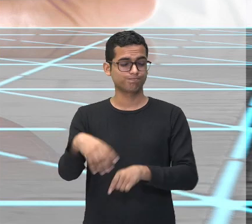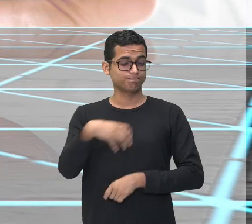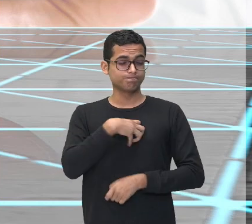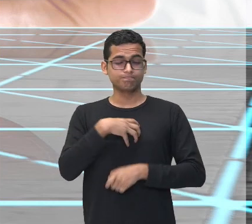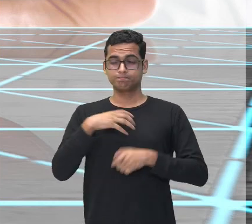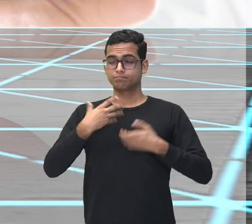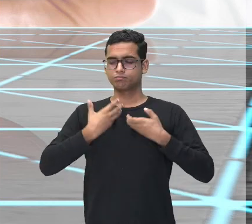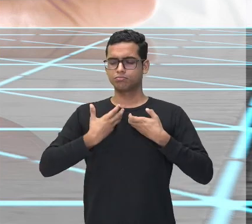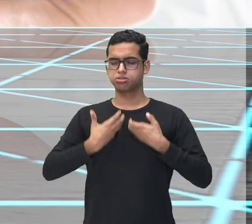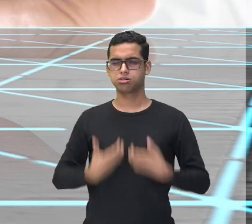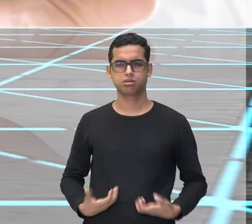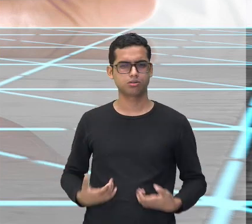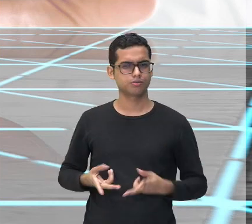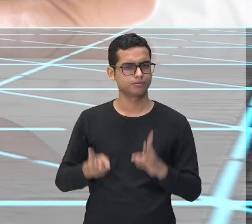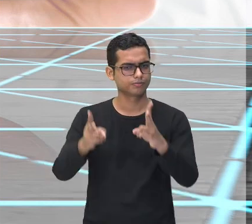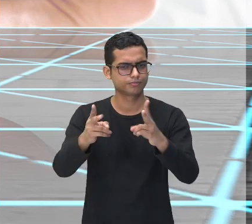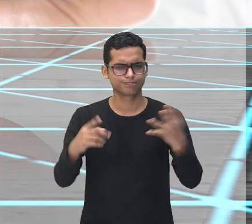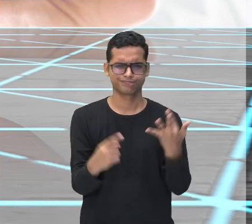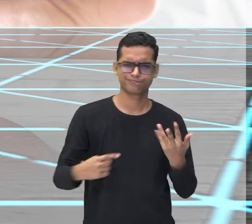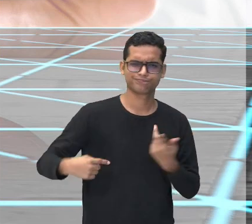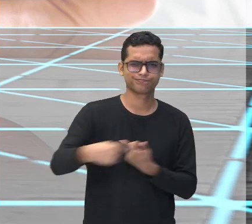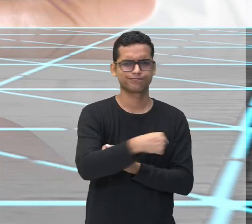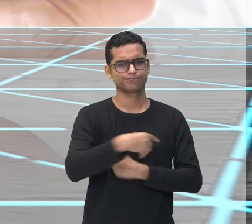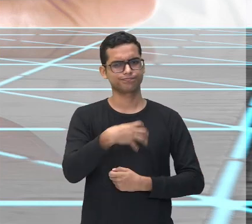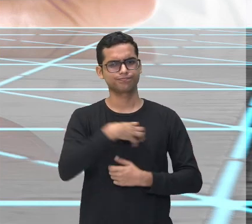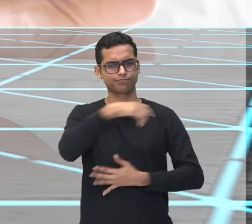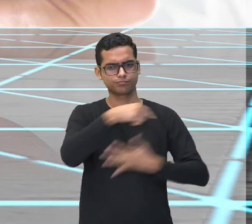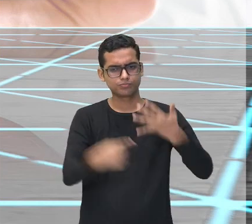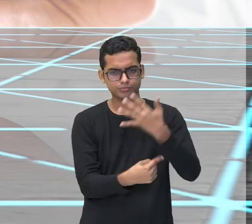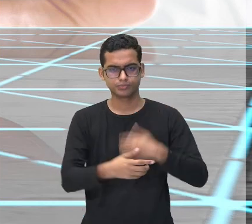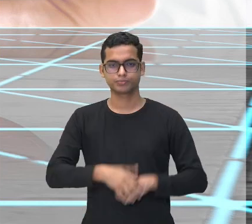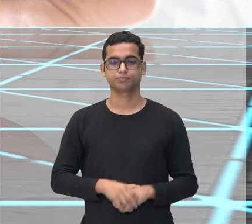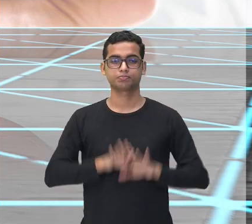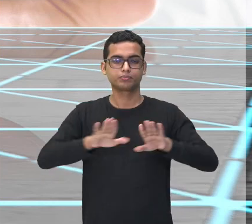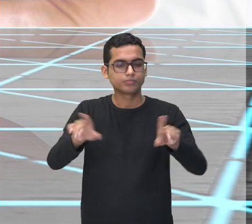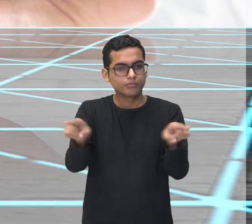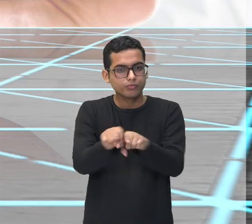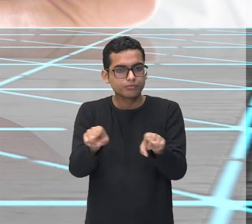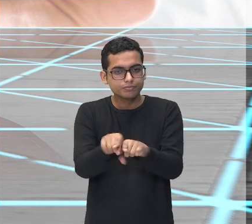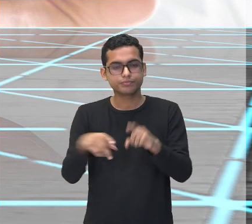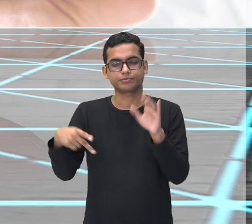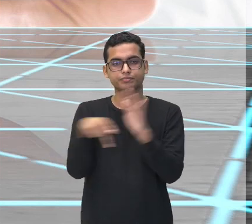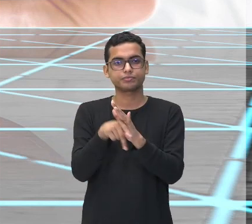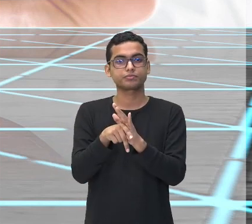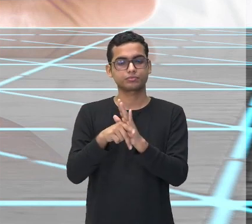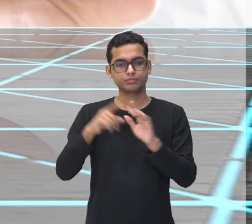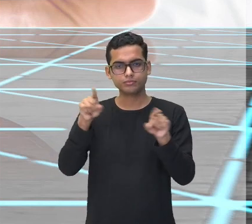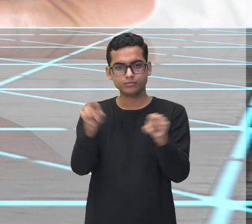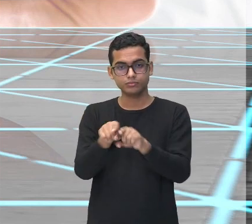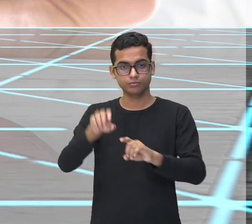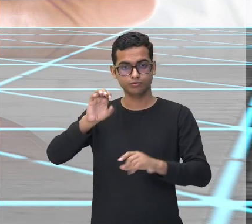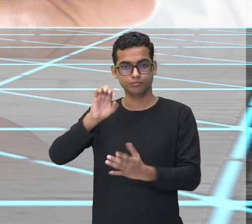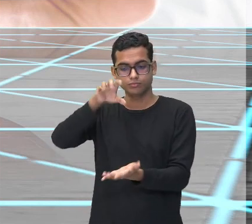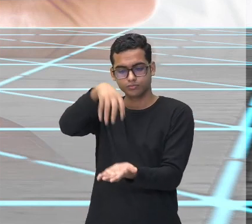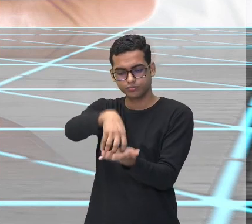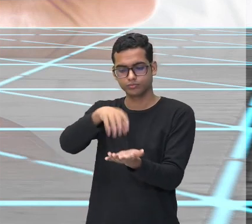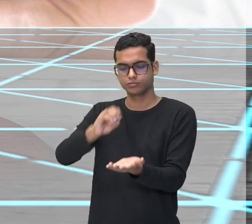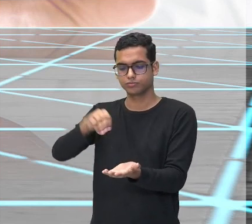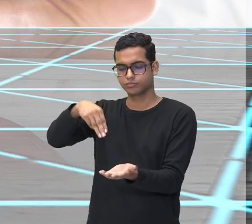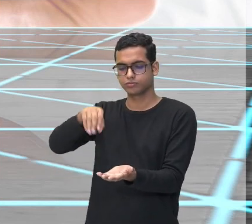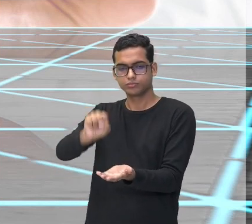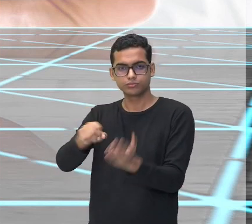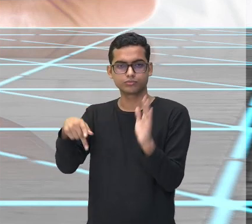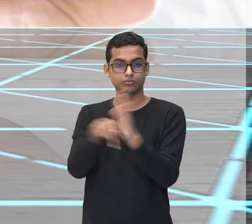ao sedentarismo, né, a Organização Mundial da Saúde diz que essas doenças cardiovasculares elas são a principal causa de morte